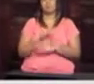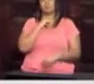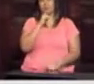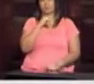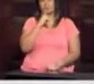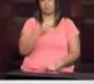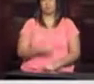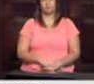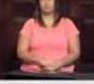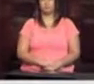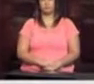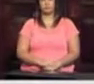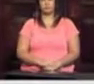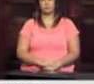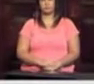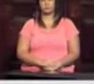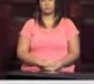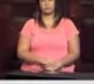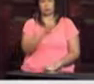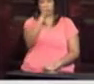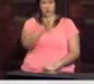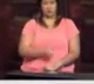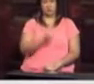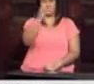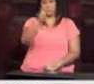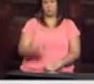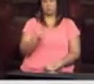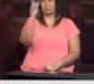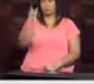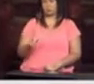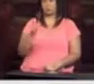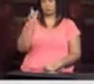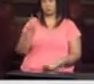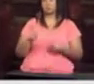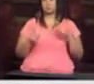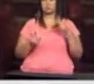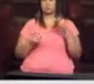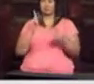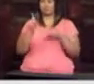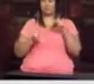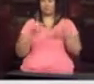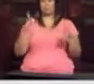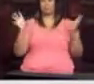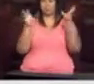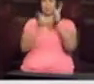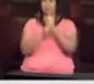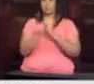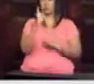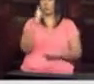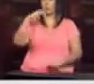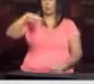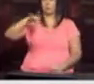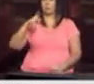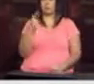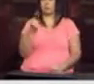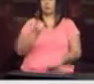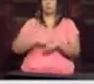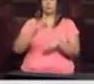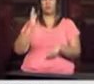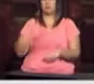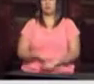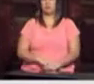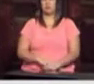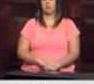do cidadão. Para uma população de um milhão de habitantes, nós temos ali